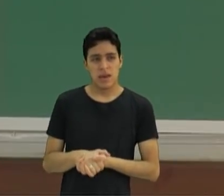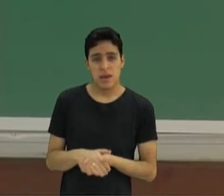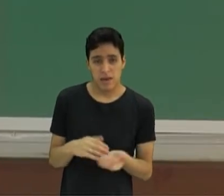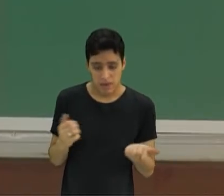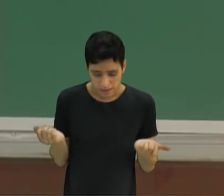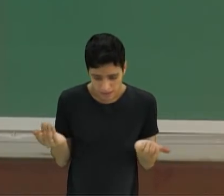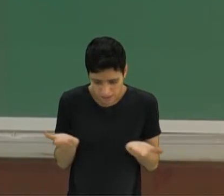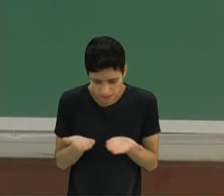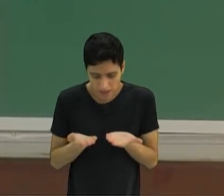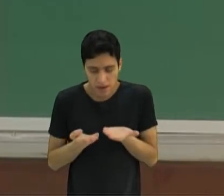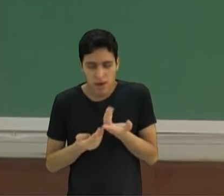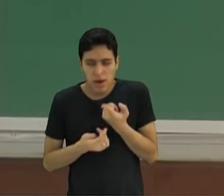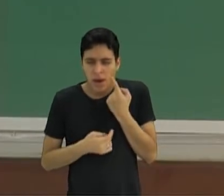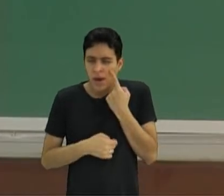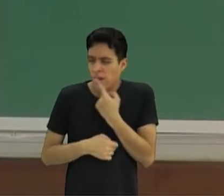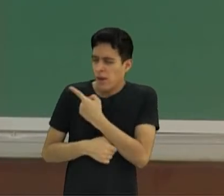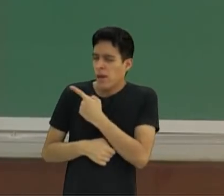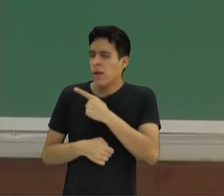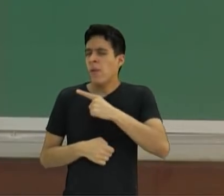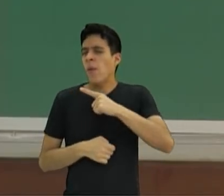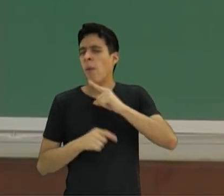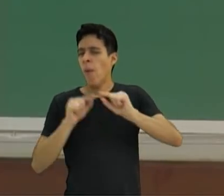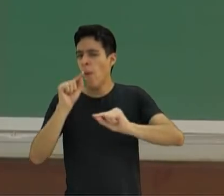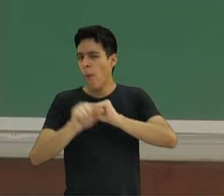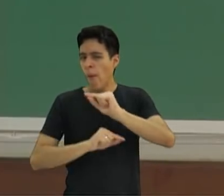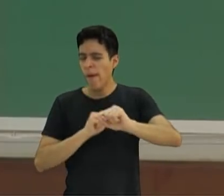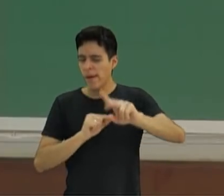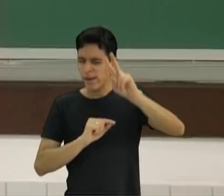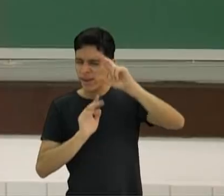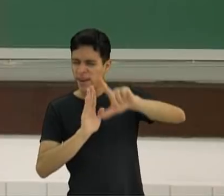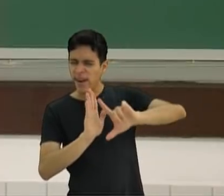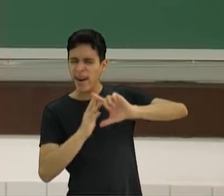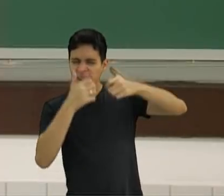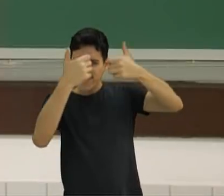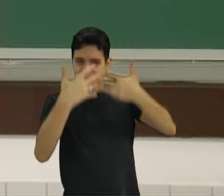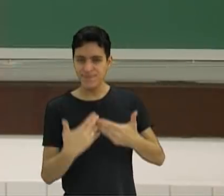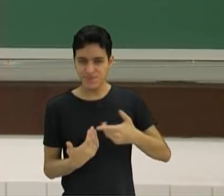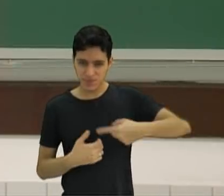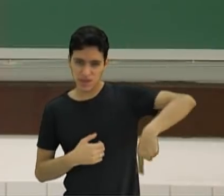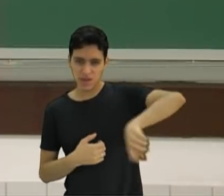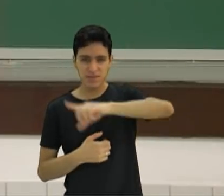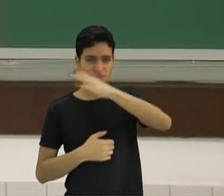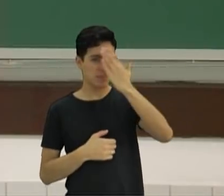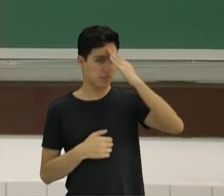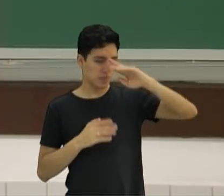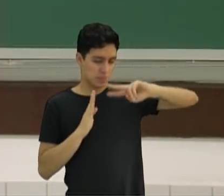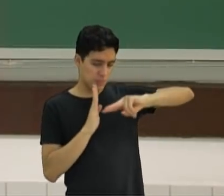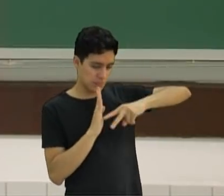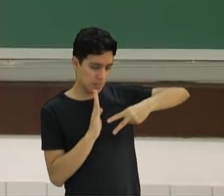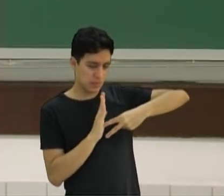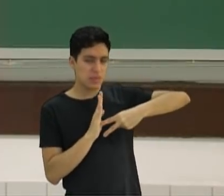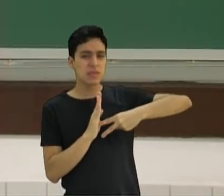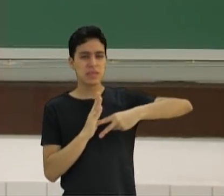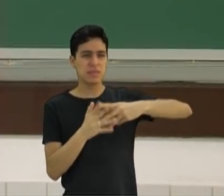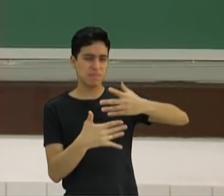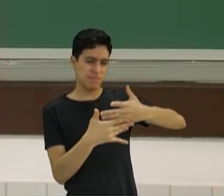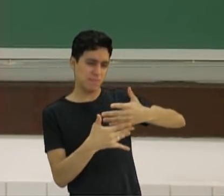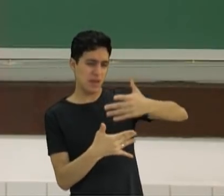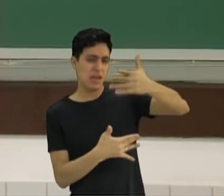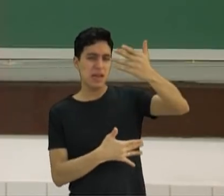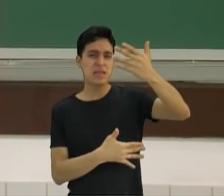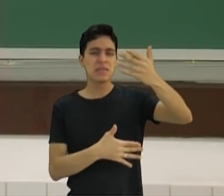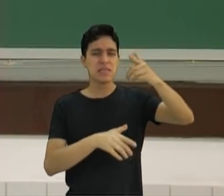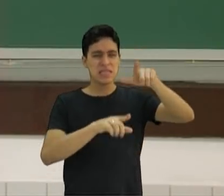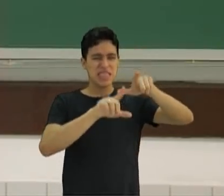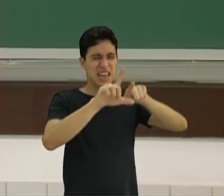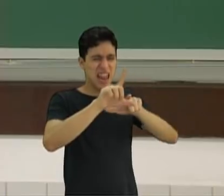Agora, pessoal, lembra que eu falei para vocês que a gente ia saber o significado da letra lá que a prof arriscou